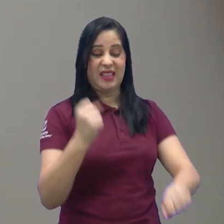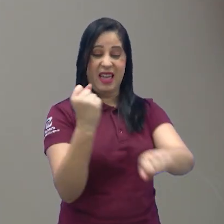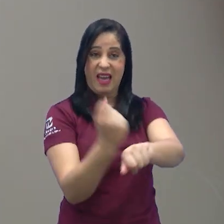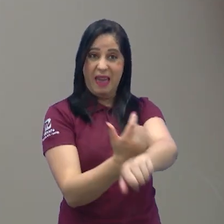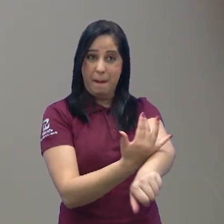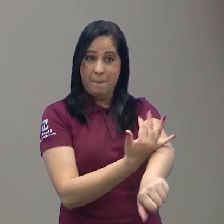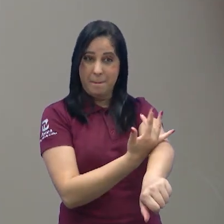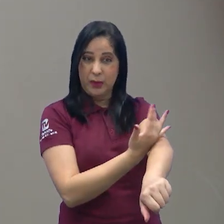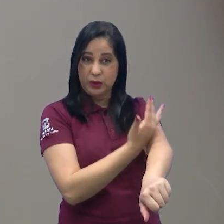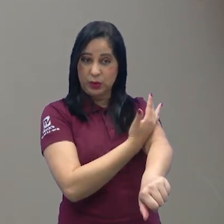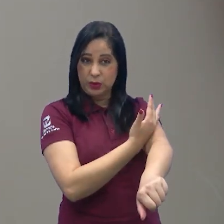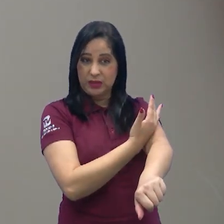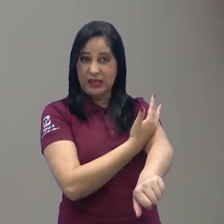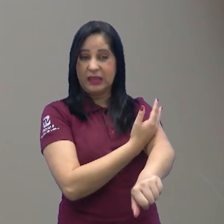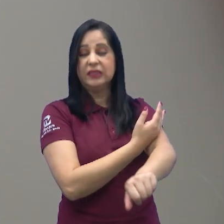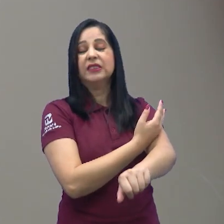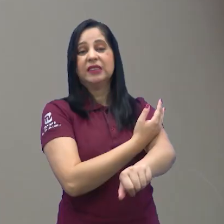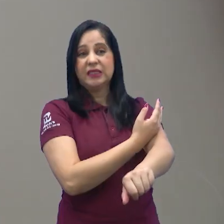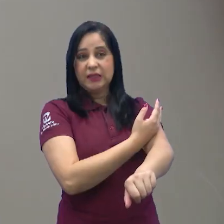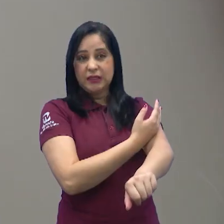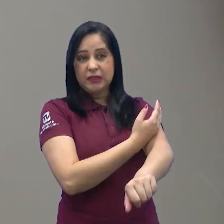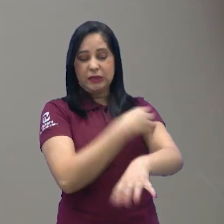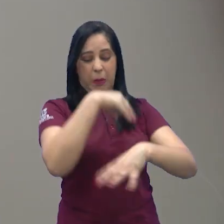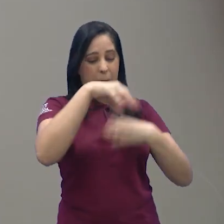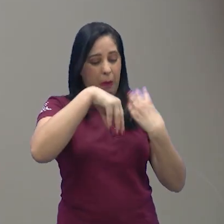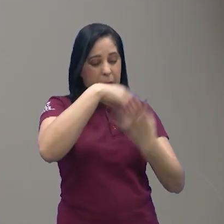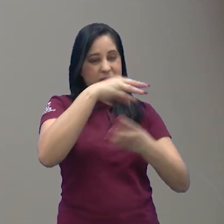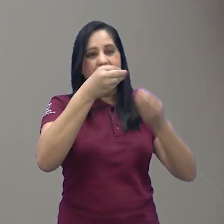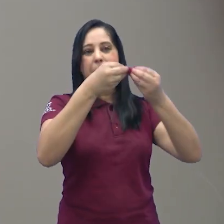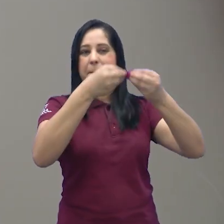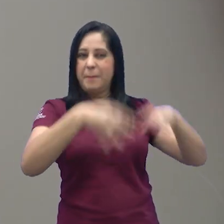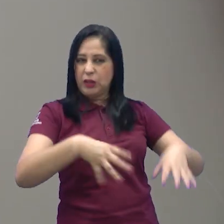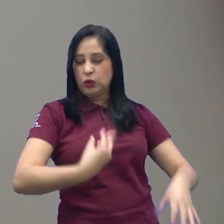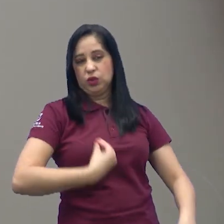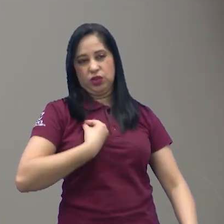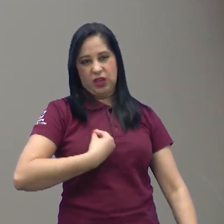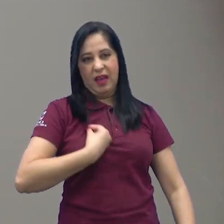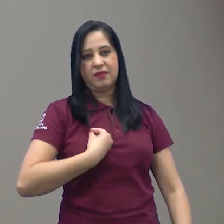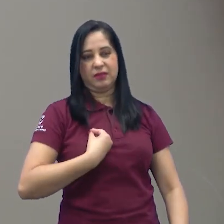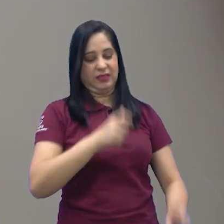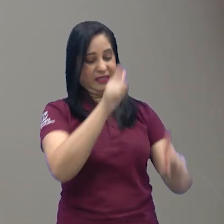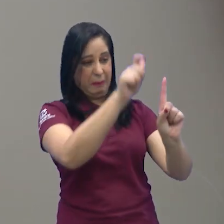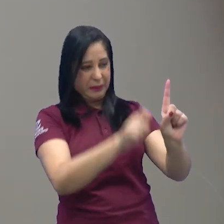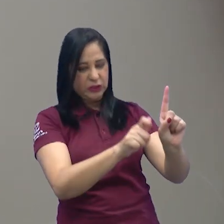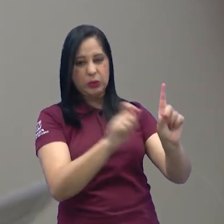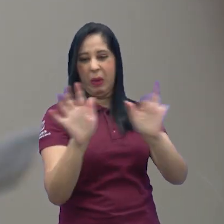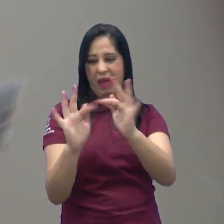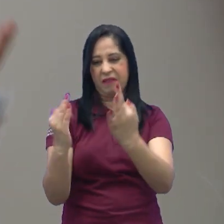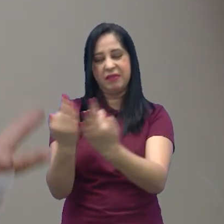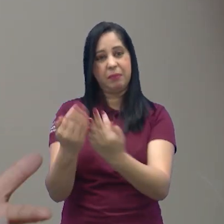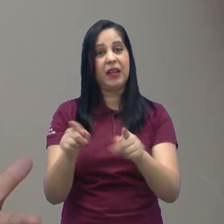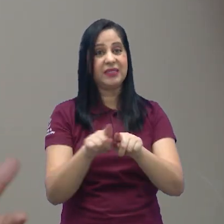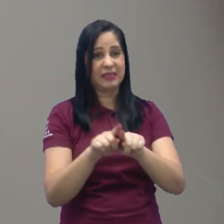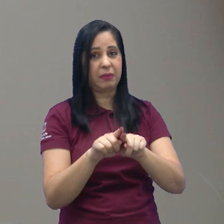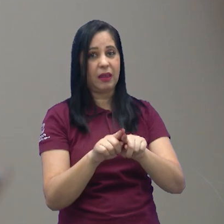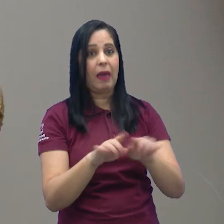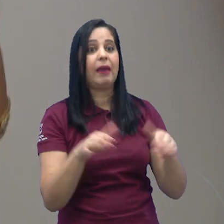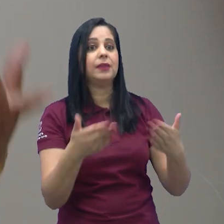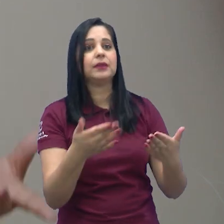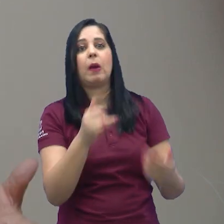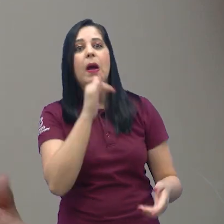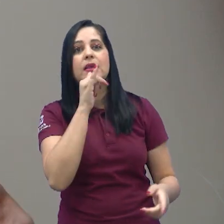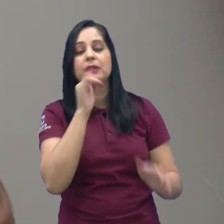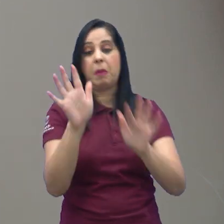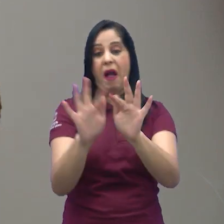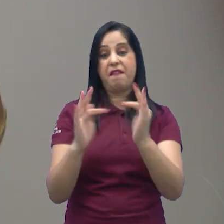do paciente, na vida dos familiares, deve ser muito grande, né? Quando descobre um diagnóstico assim. Sim. Então, quando você recebe uma família lá no